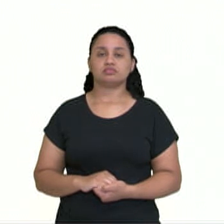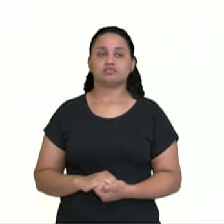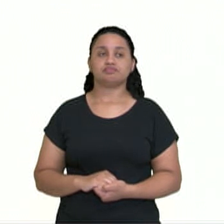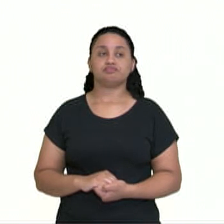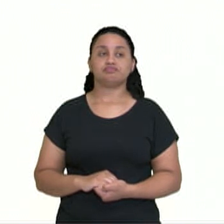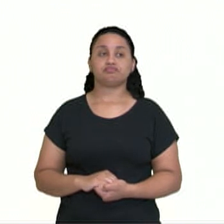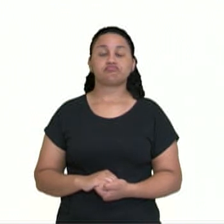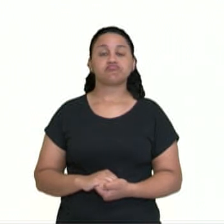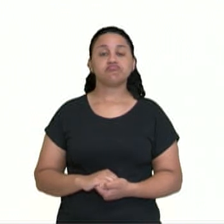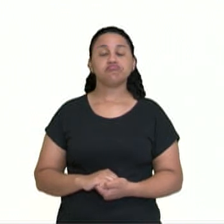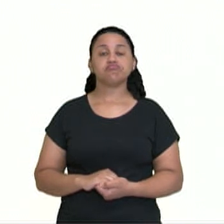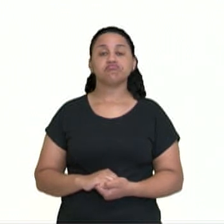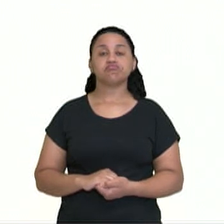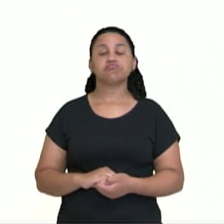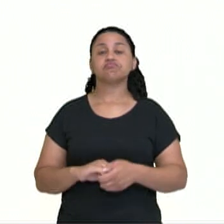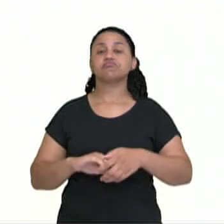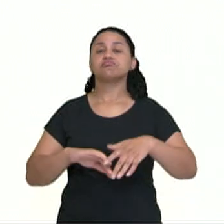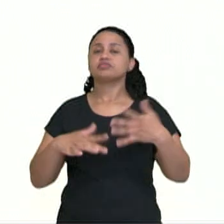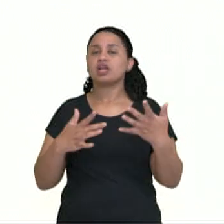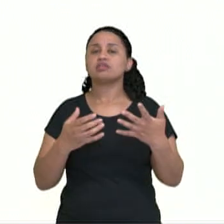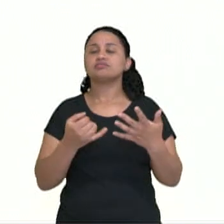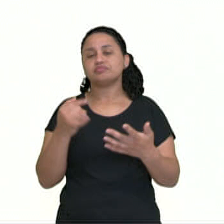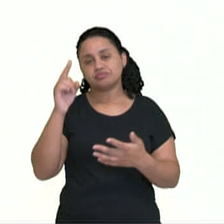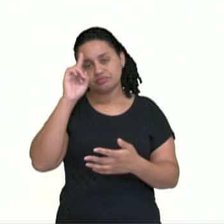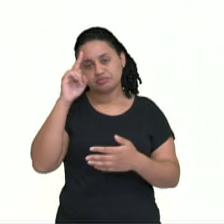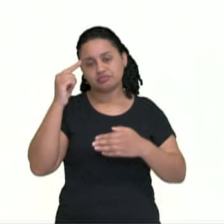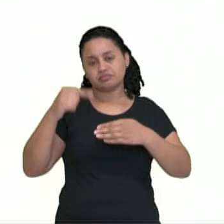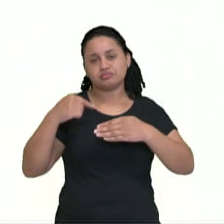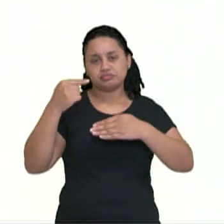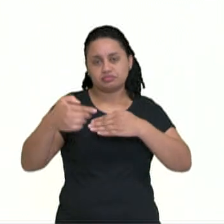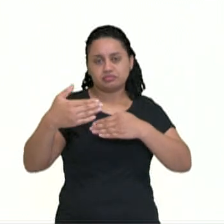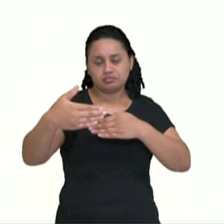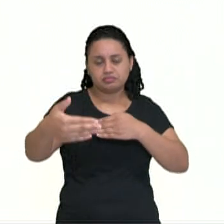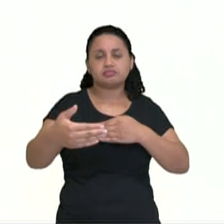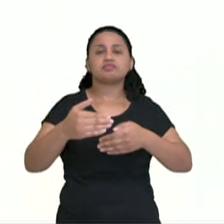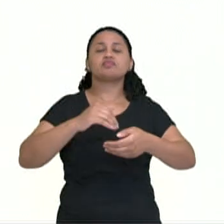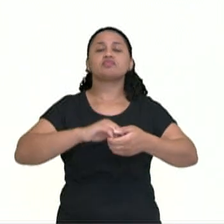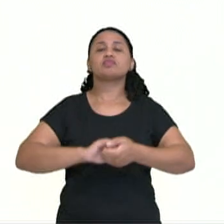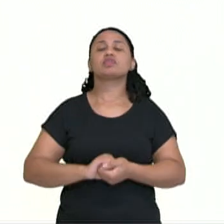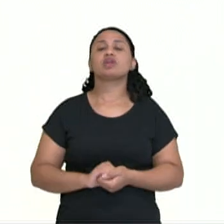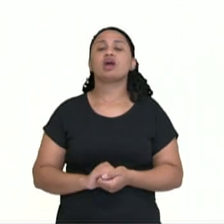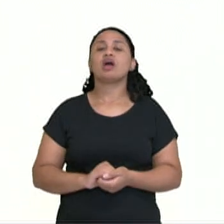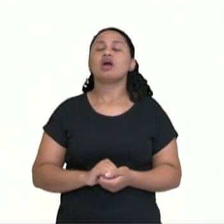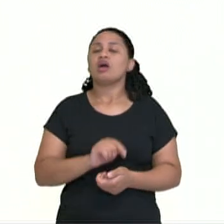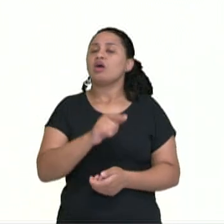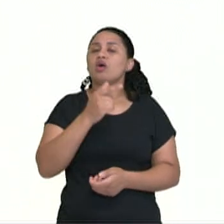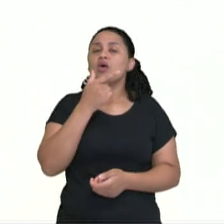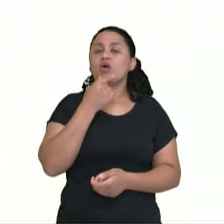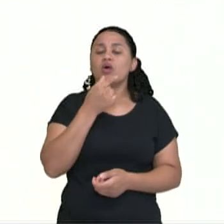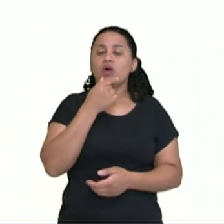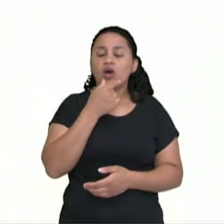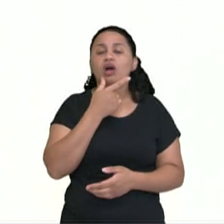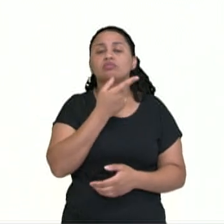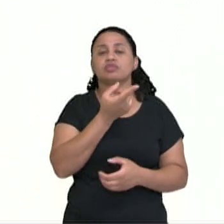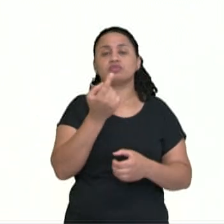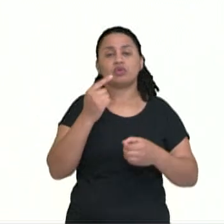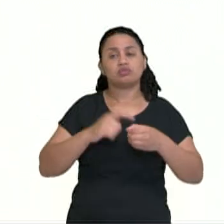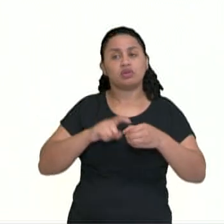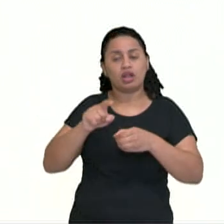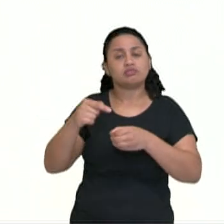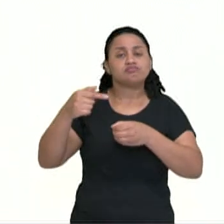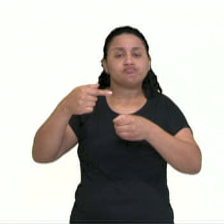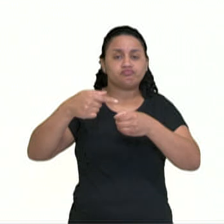Então, poucos dias depois, passado alguns dias, o mesmo homem voltou até o posto